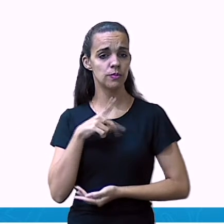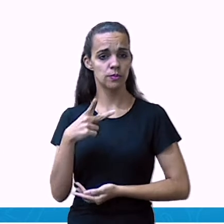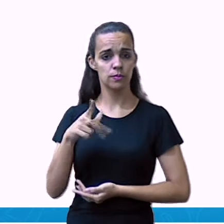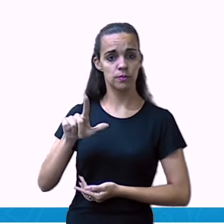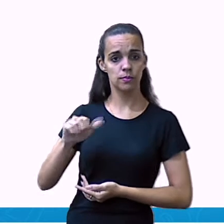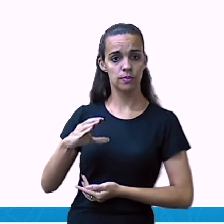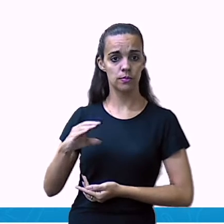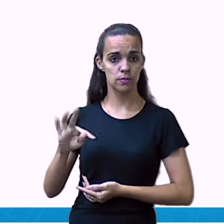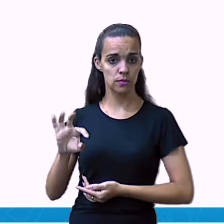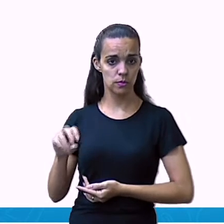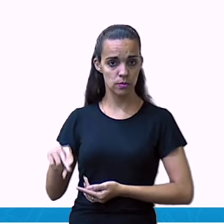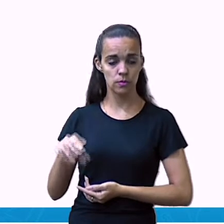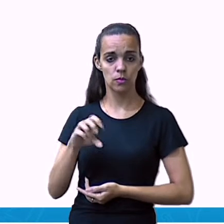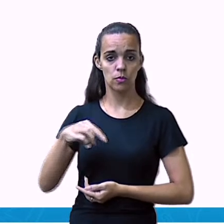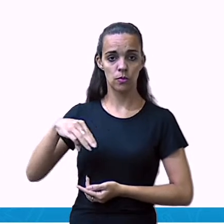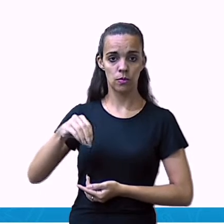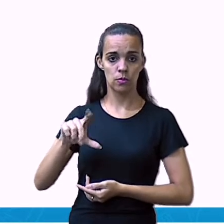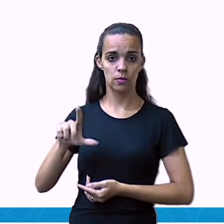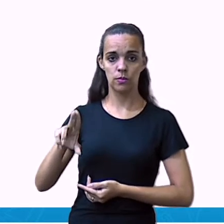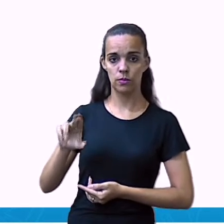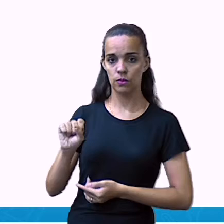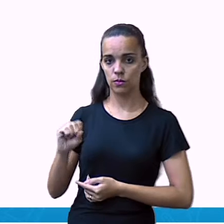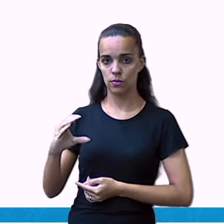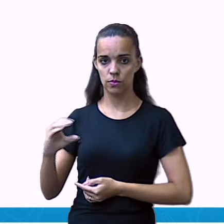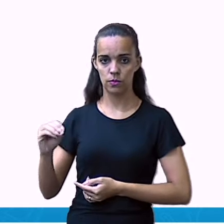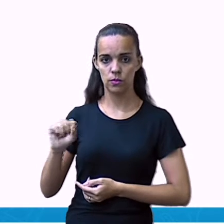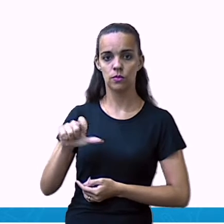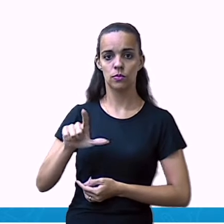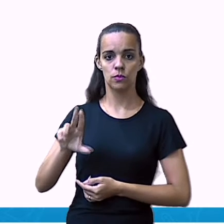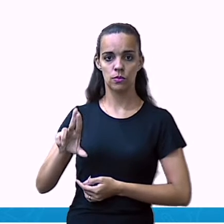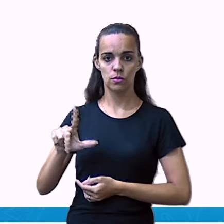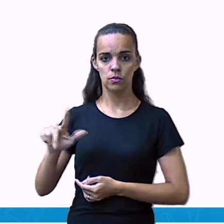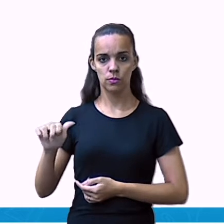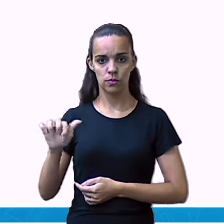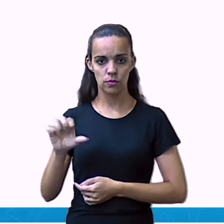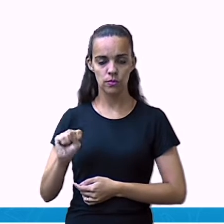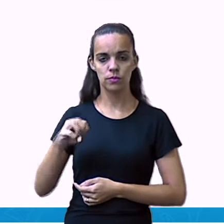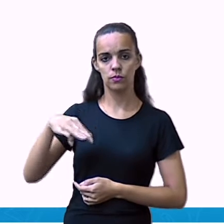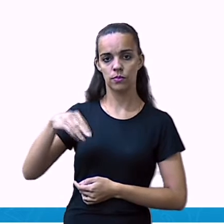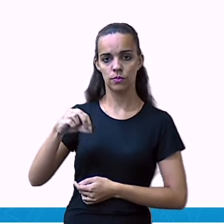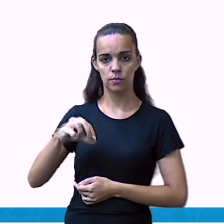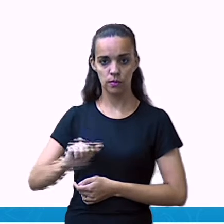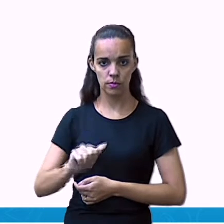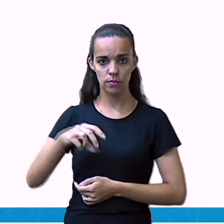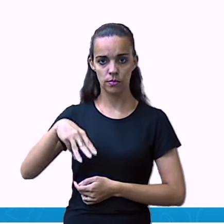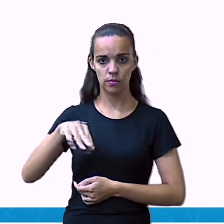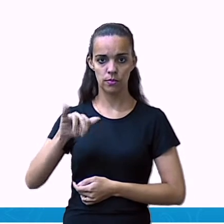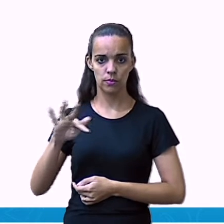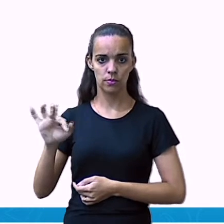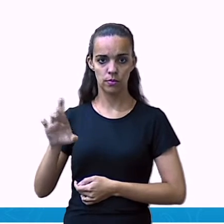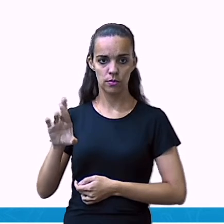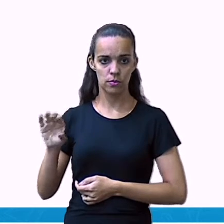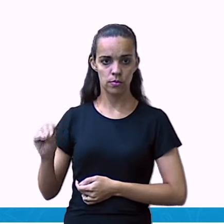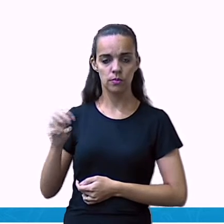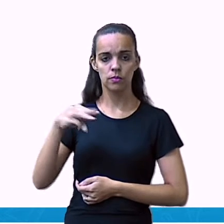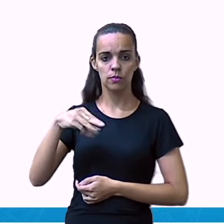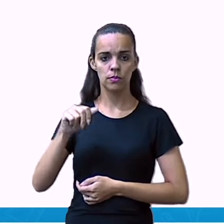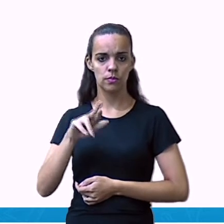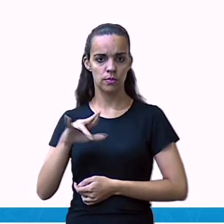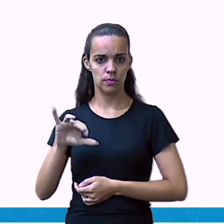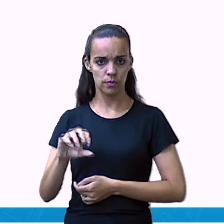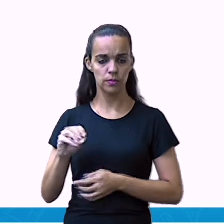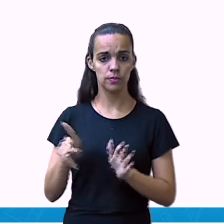plâncton, moluscos, lulas, mamíferos marinhos e